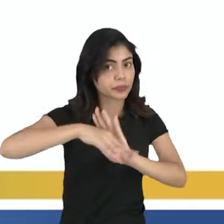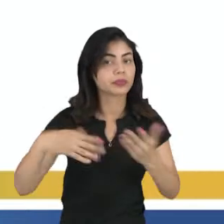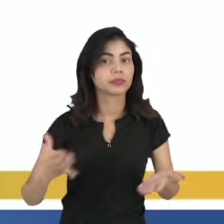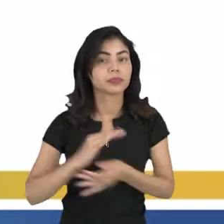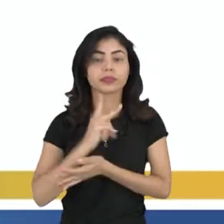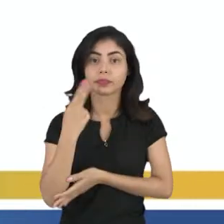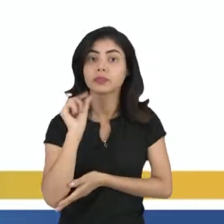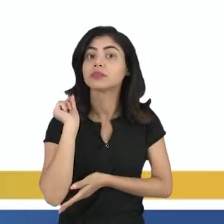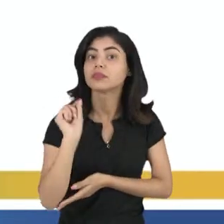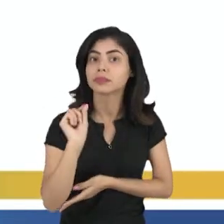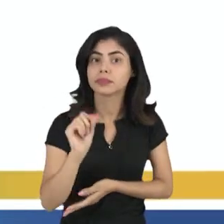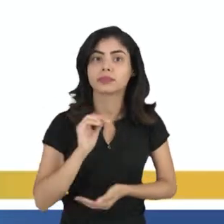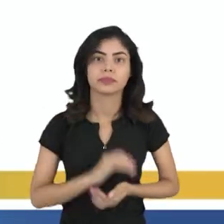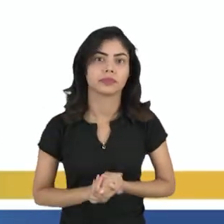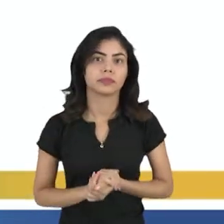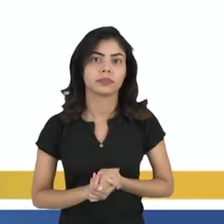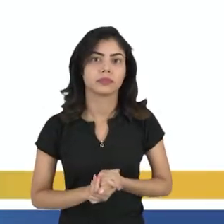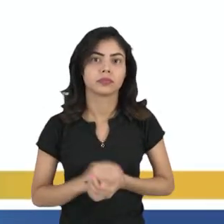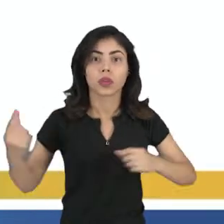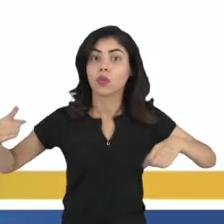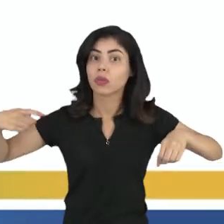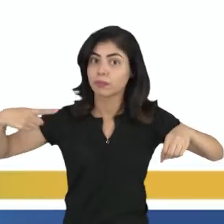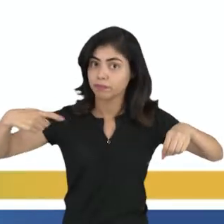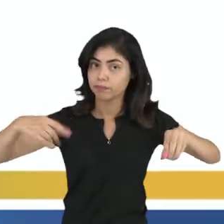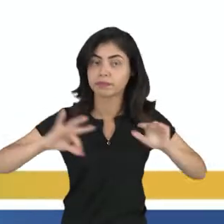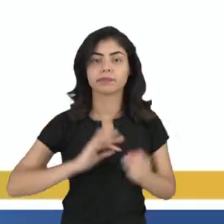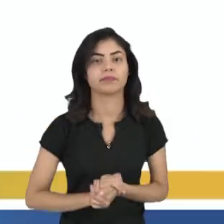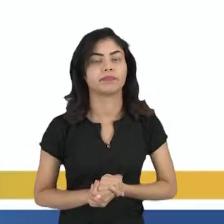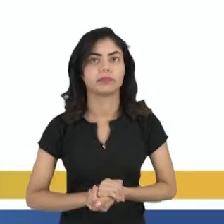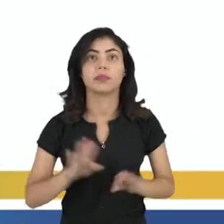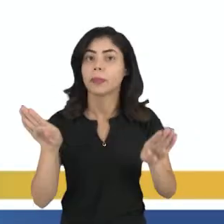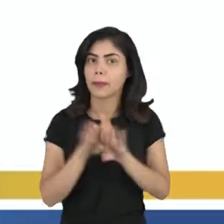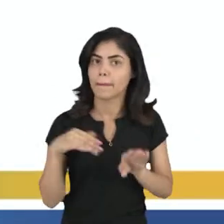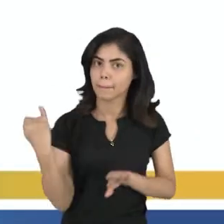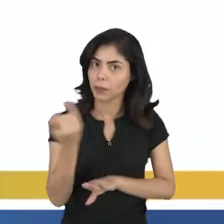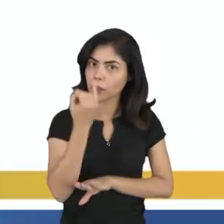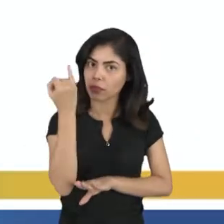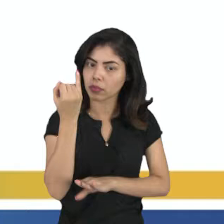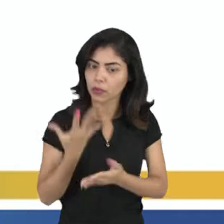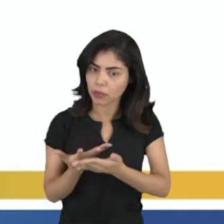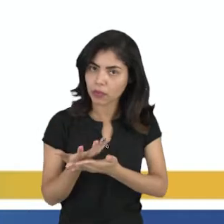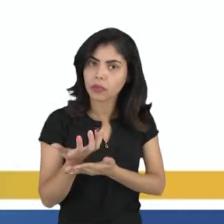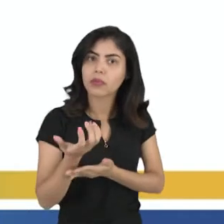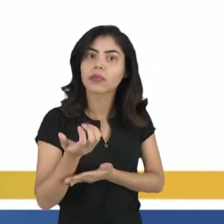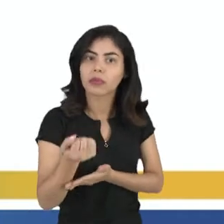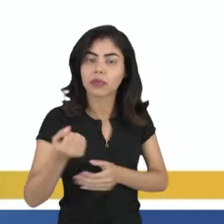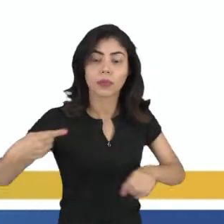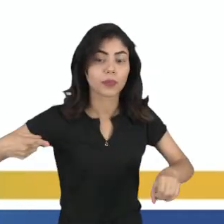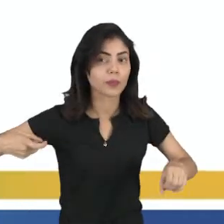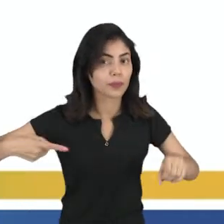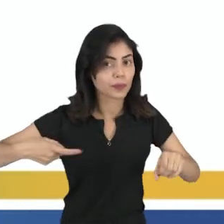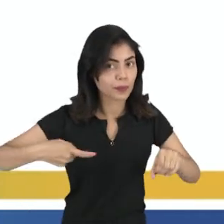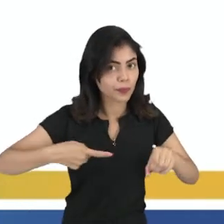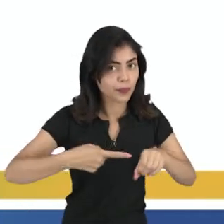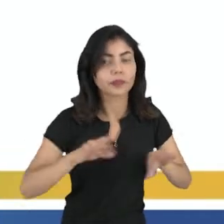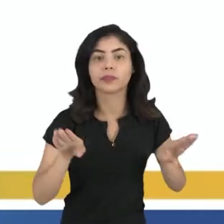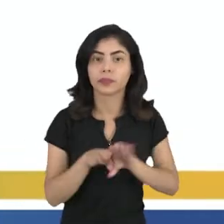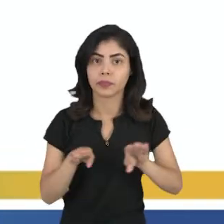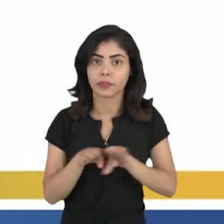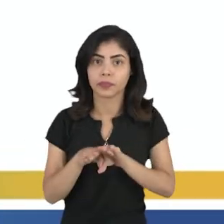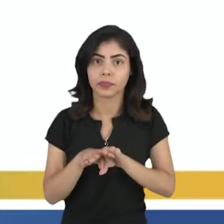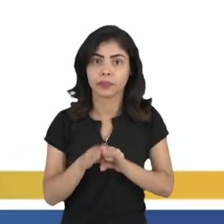é essencial para a produção dos gametas femininos, é essencial também para o recebimento dos espermatozoides, também